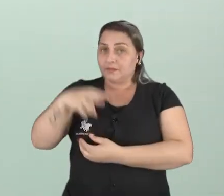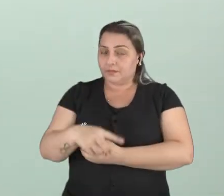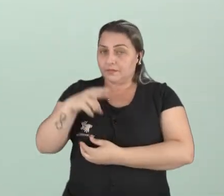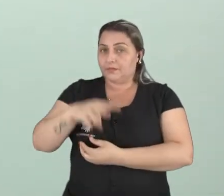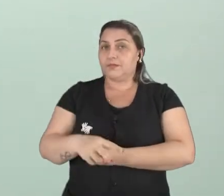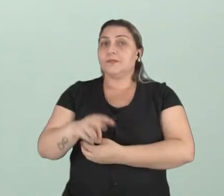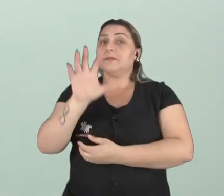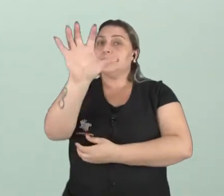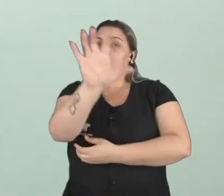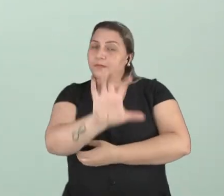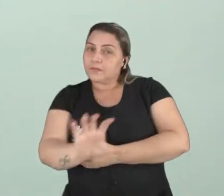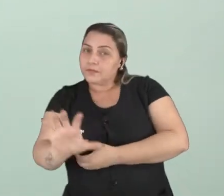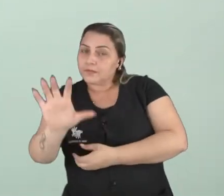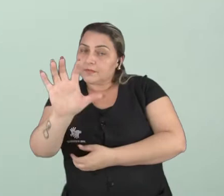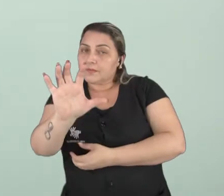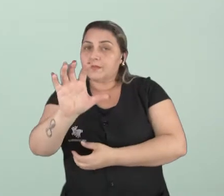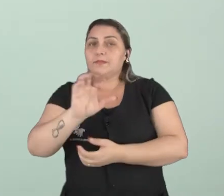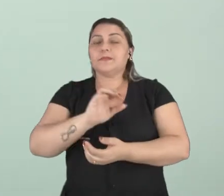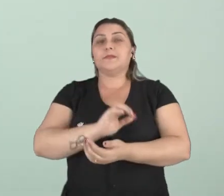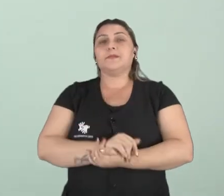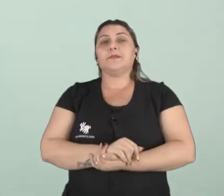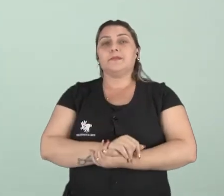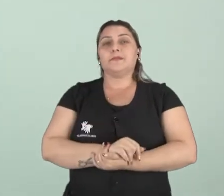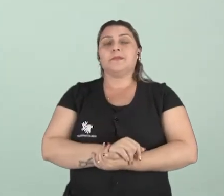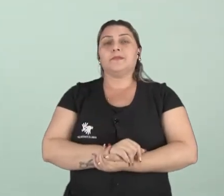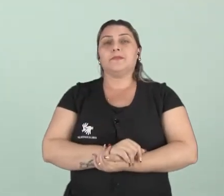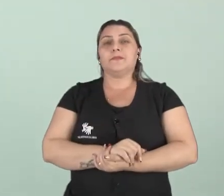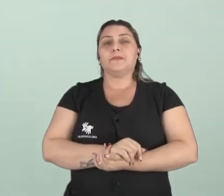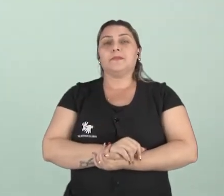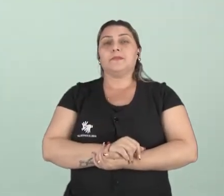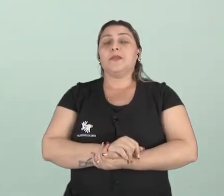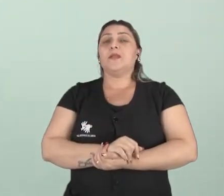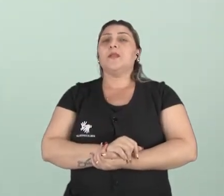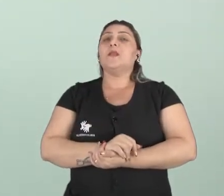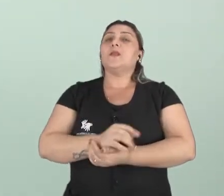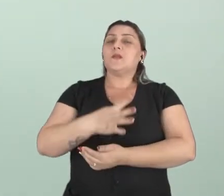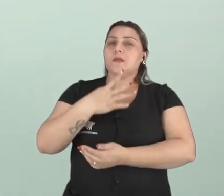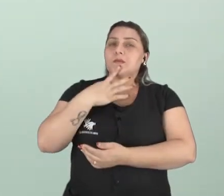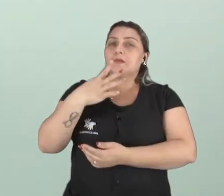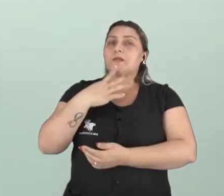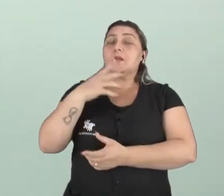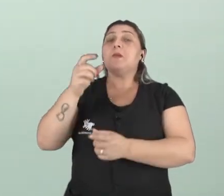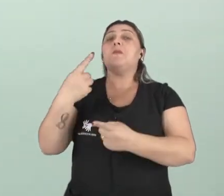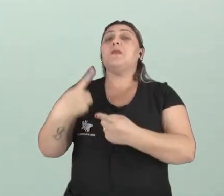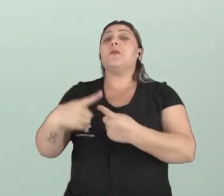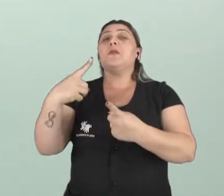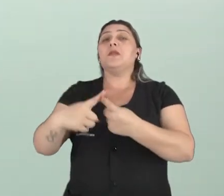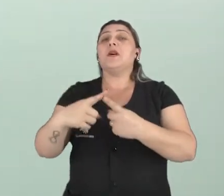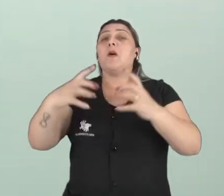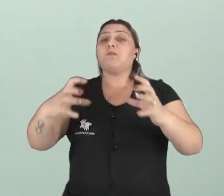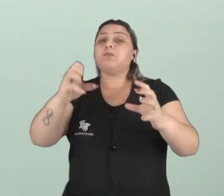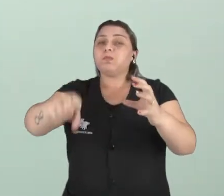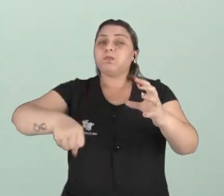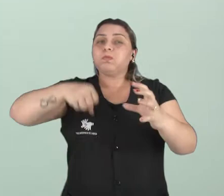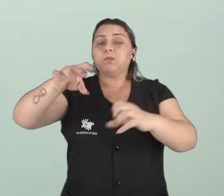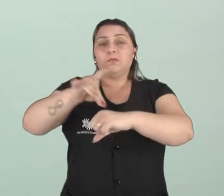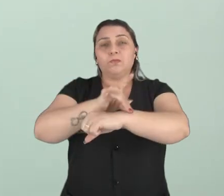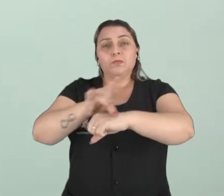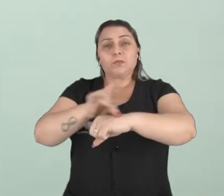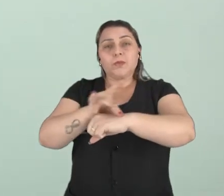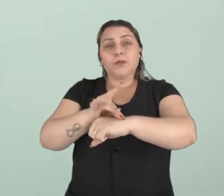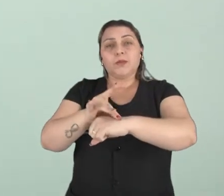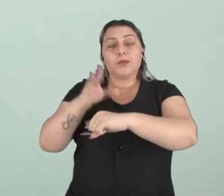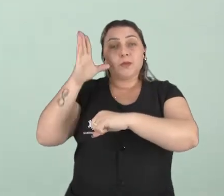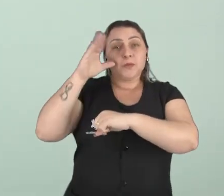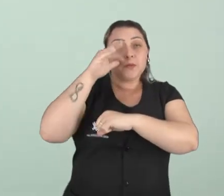a nossa região, ela ficou muito conhecida por conta da borracha, Os olhos começaram a